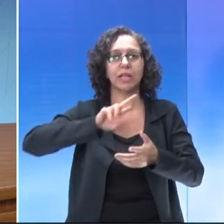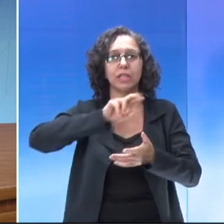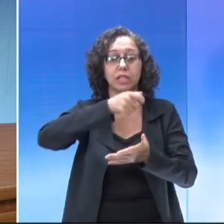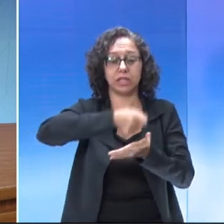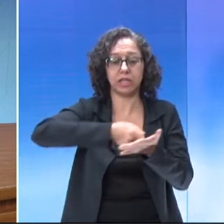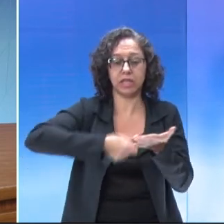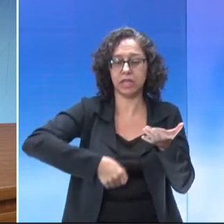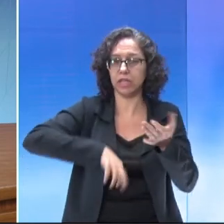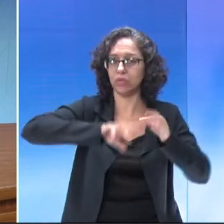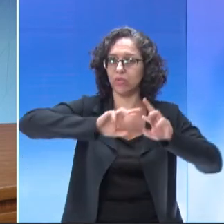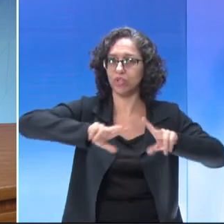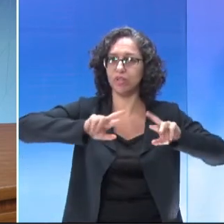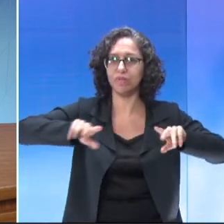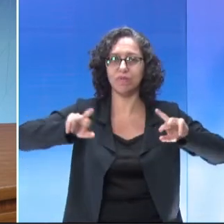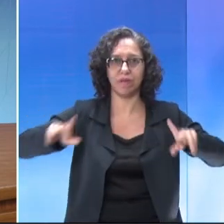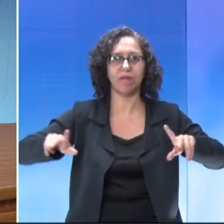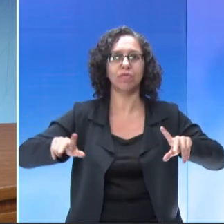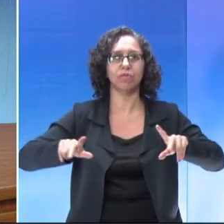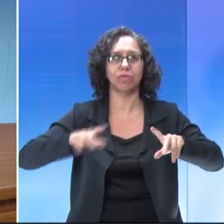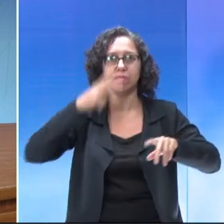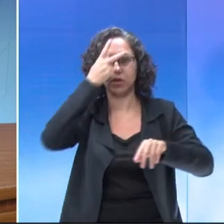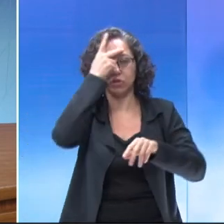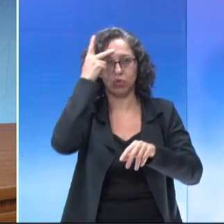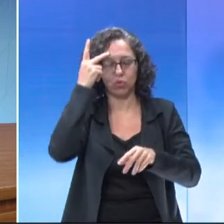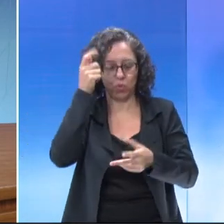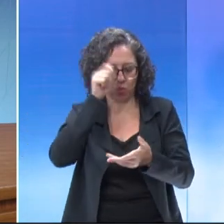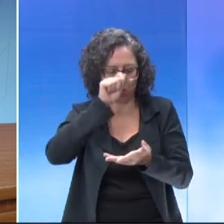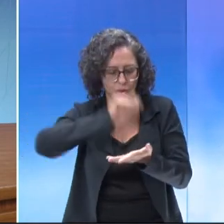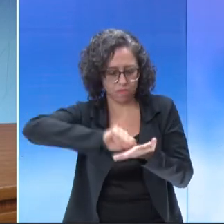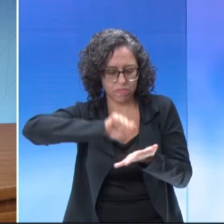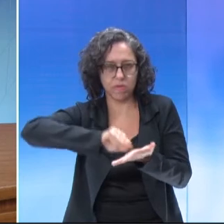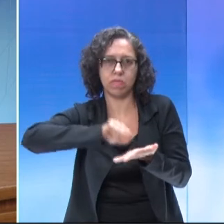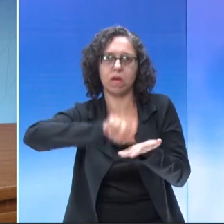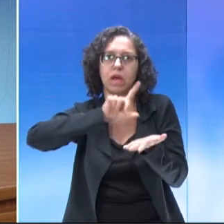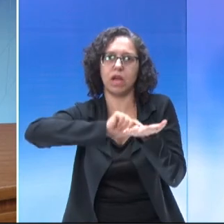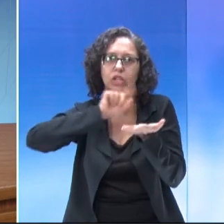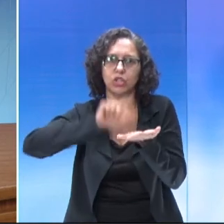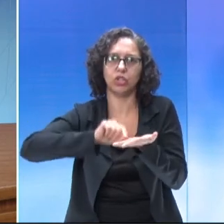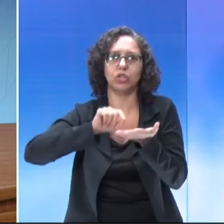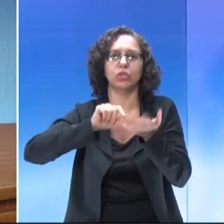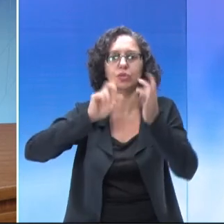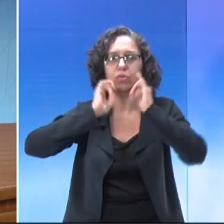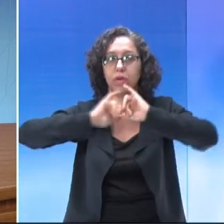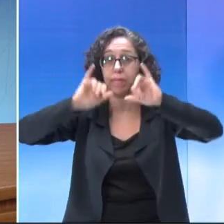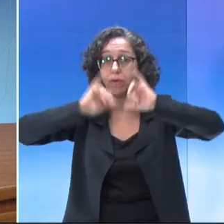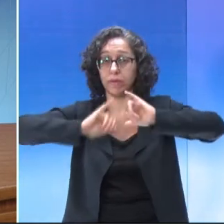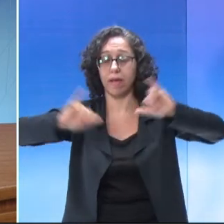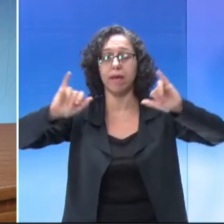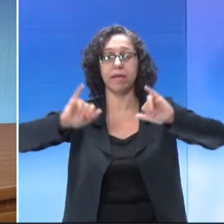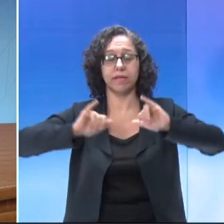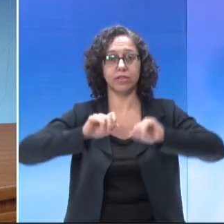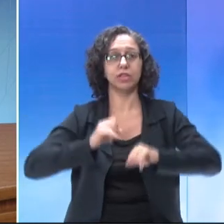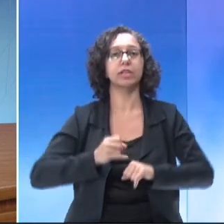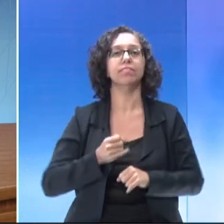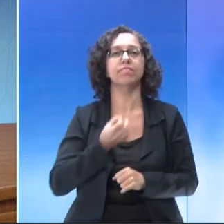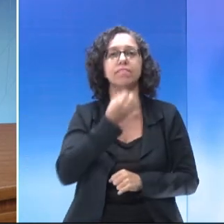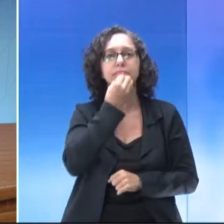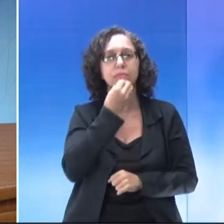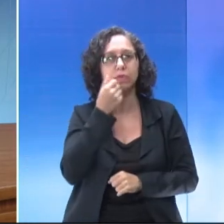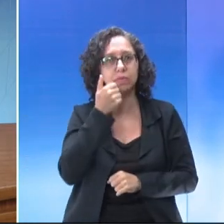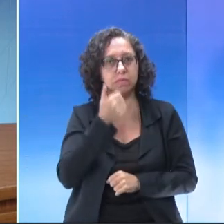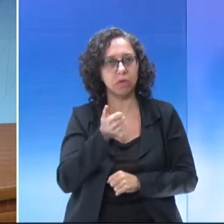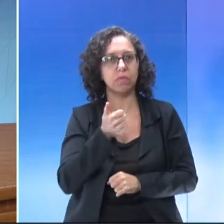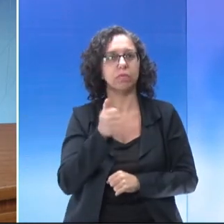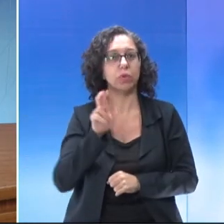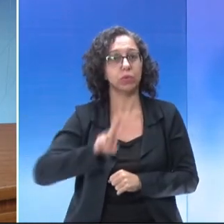usadas nos nossos textos, principalmente de quem escreve, né? Quem escreve artigo, quem escreve reportagens, usa